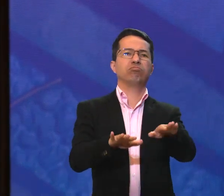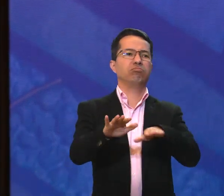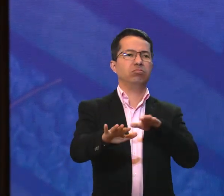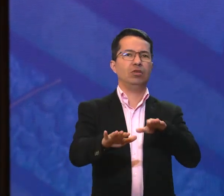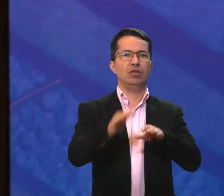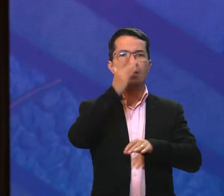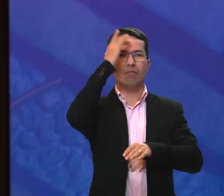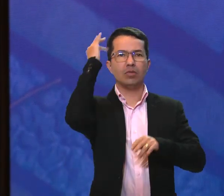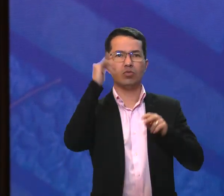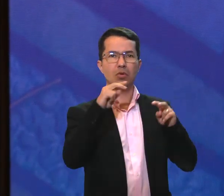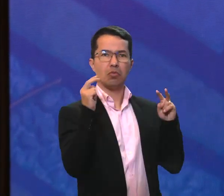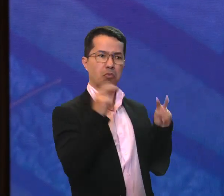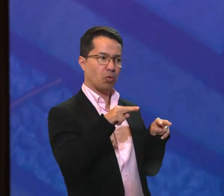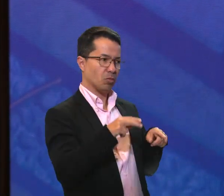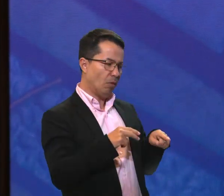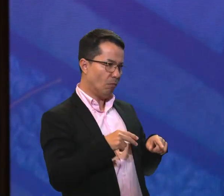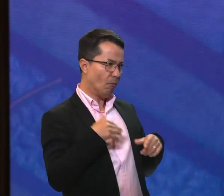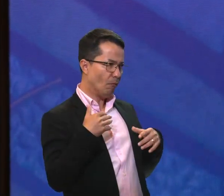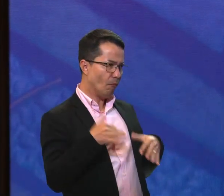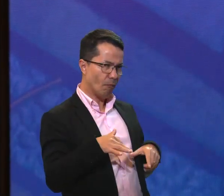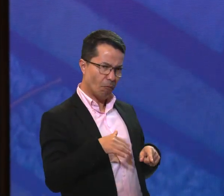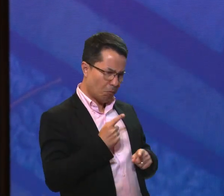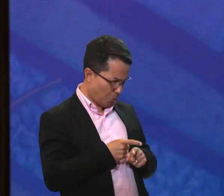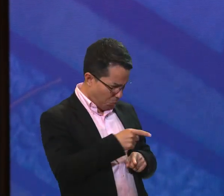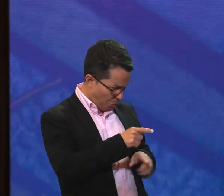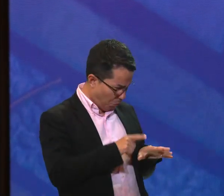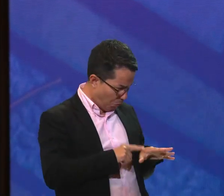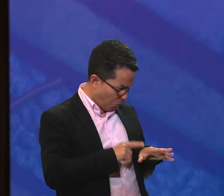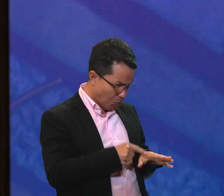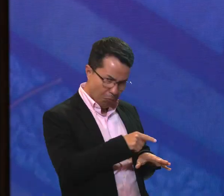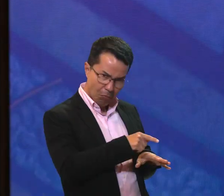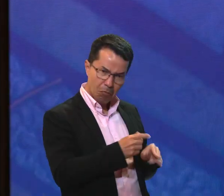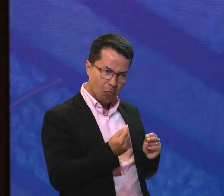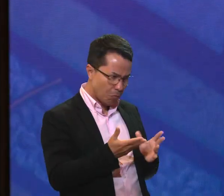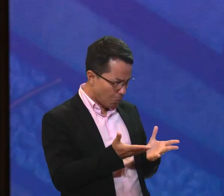luto, a nossa insatisfação precisa ser visível.